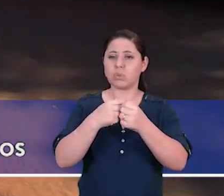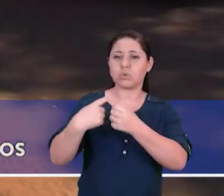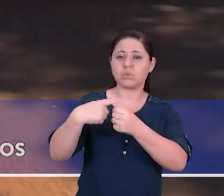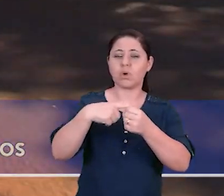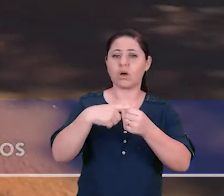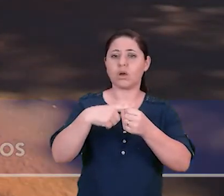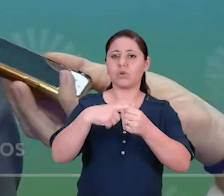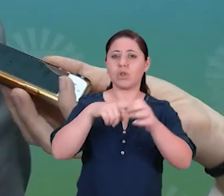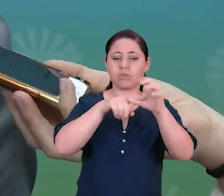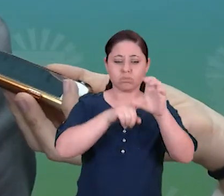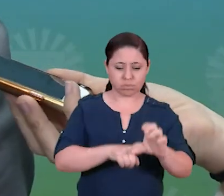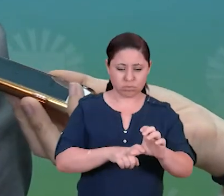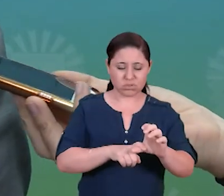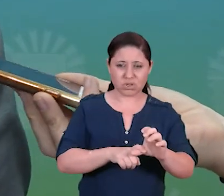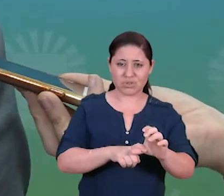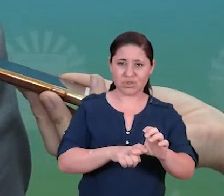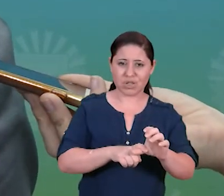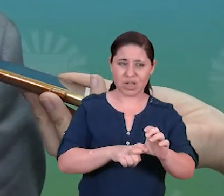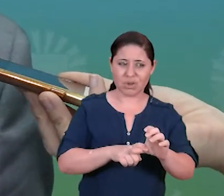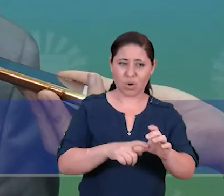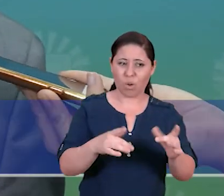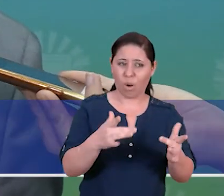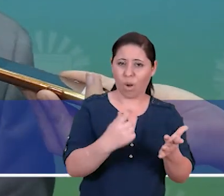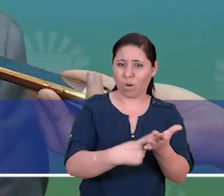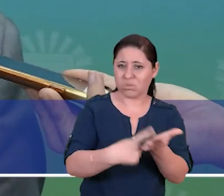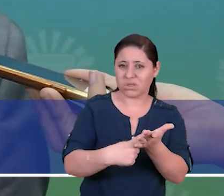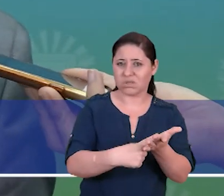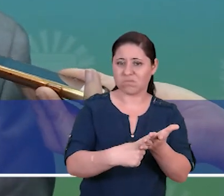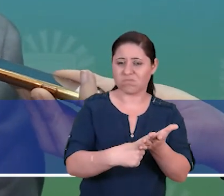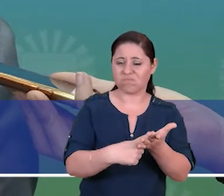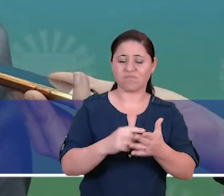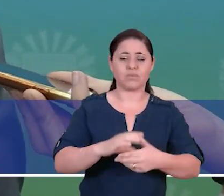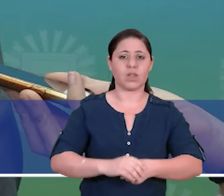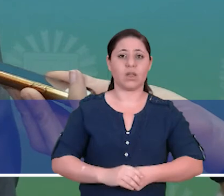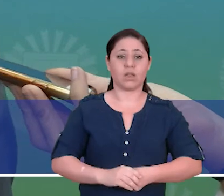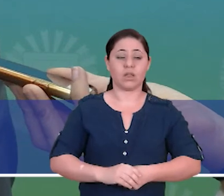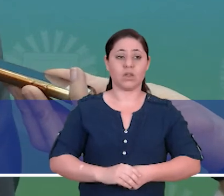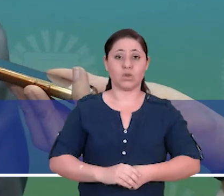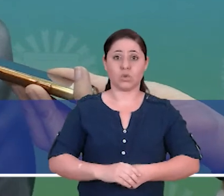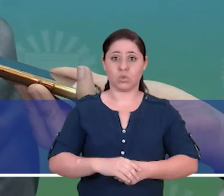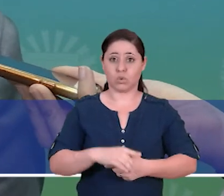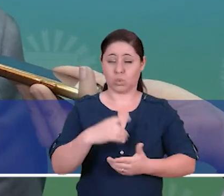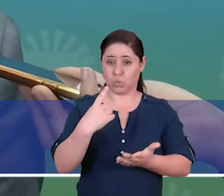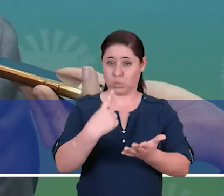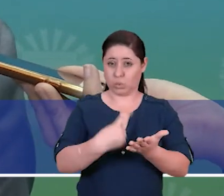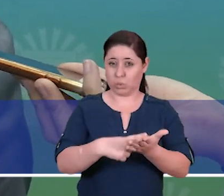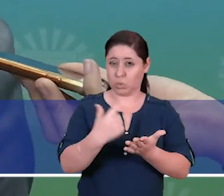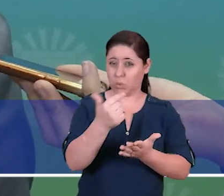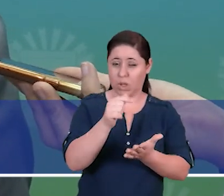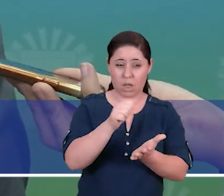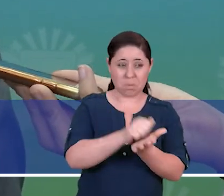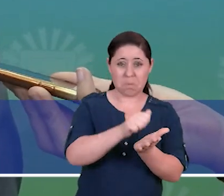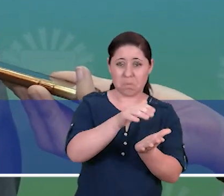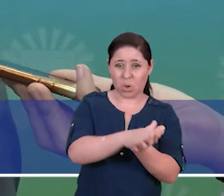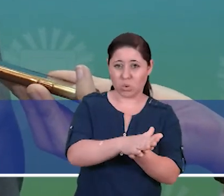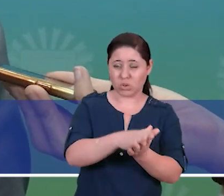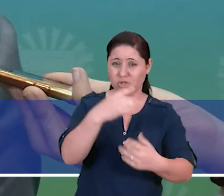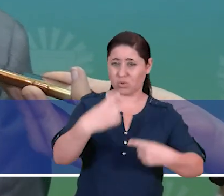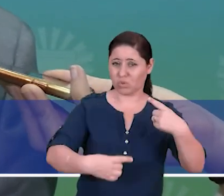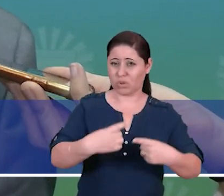suas dívidas. Naqueles casos em que não há recurso, não há discussão em relação à